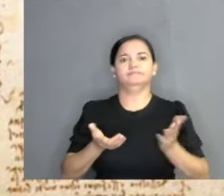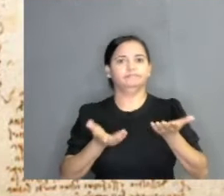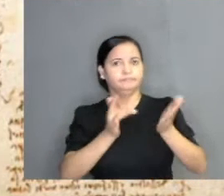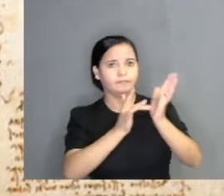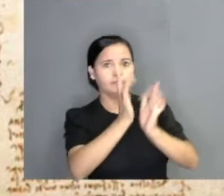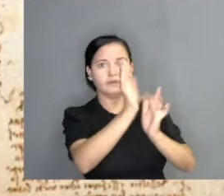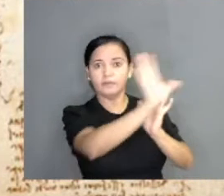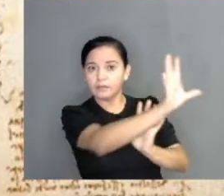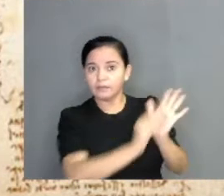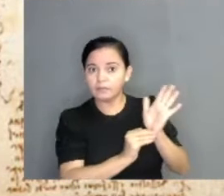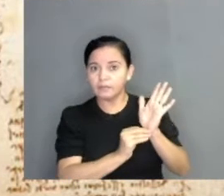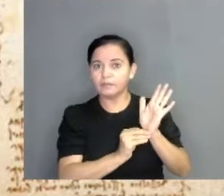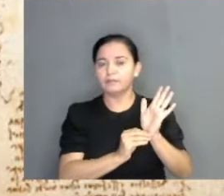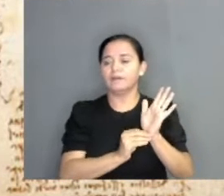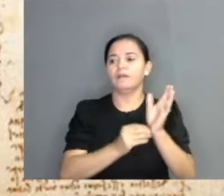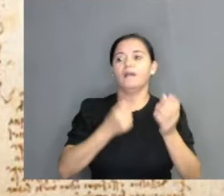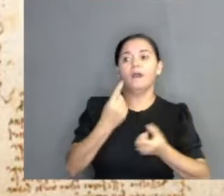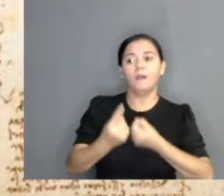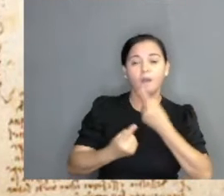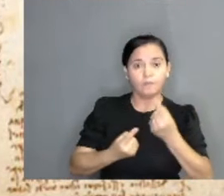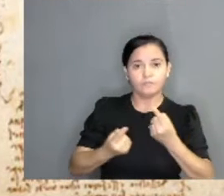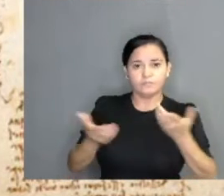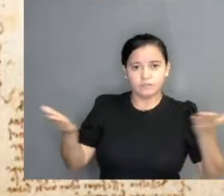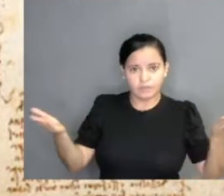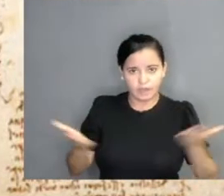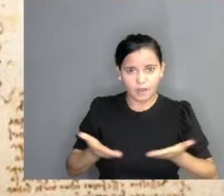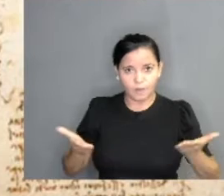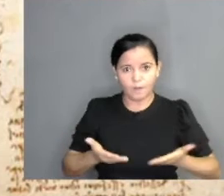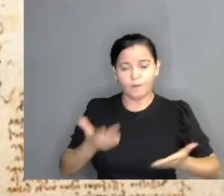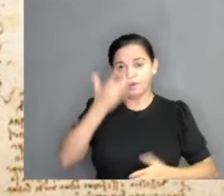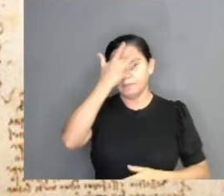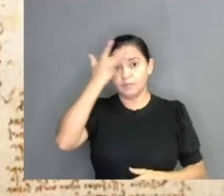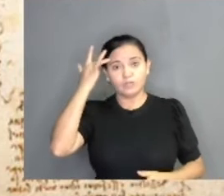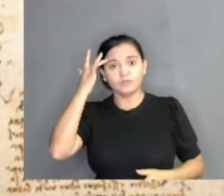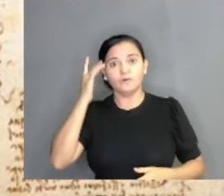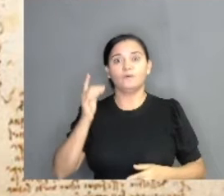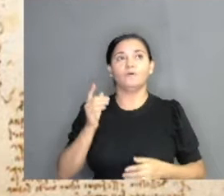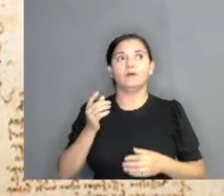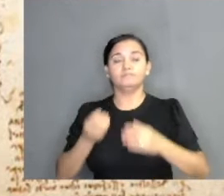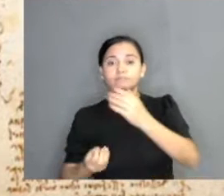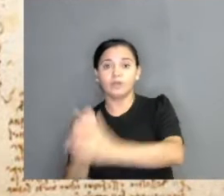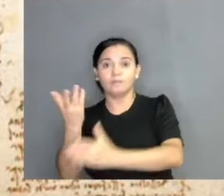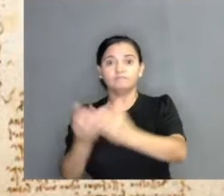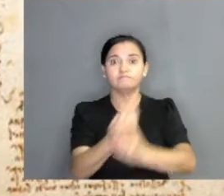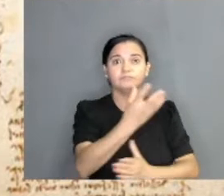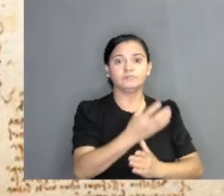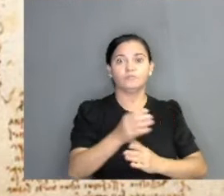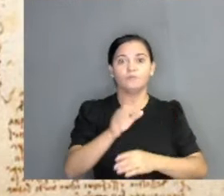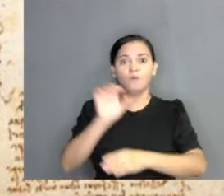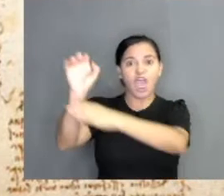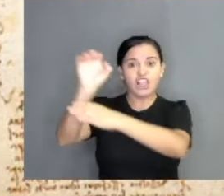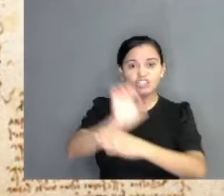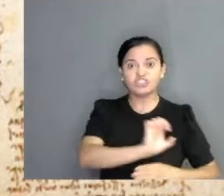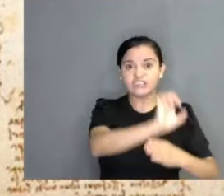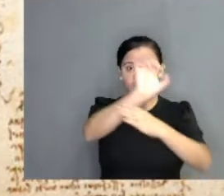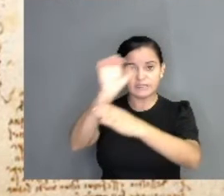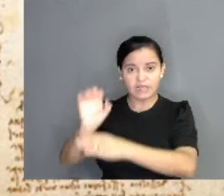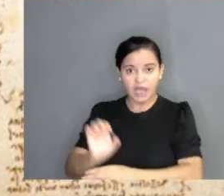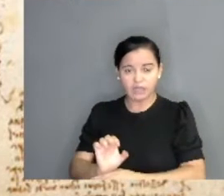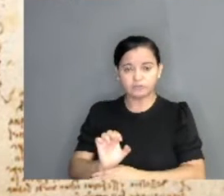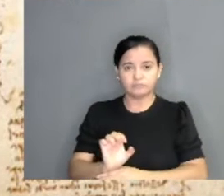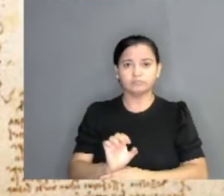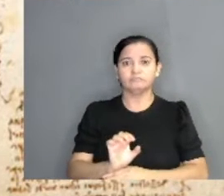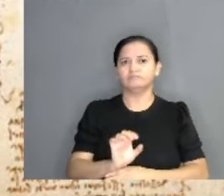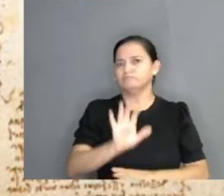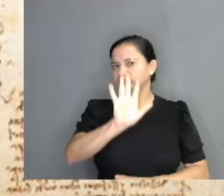agora, começam a surgir os estados, né? E cada palavra, muitas